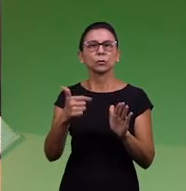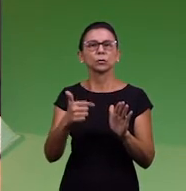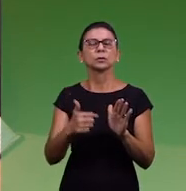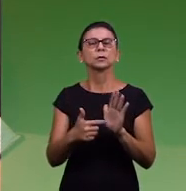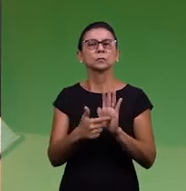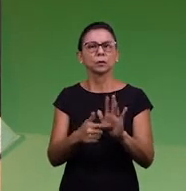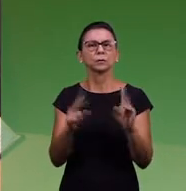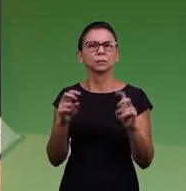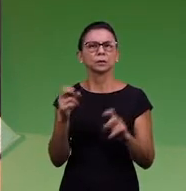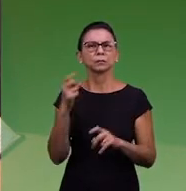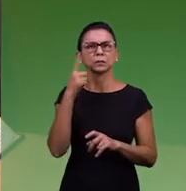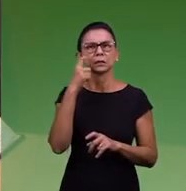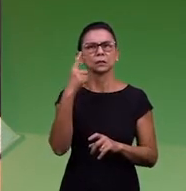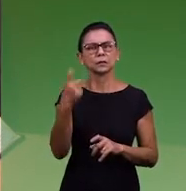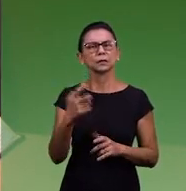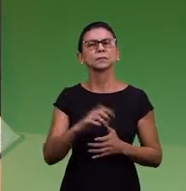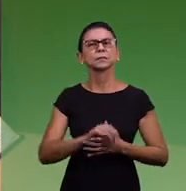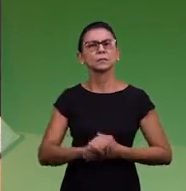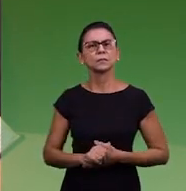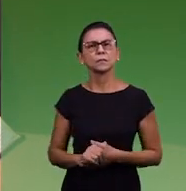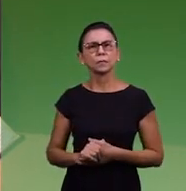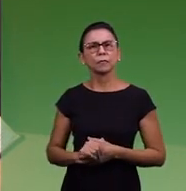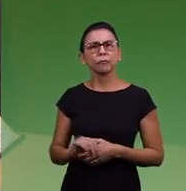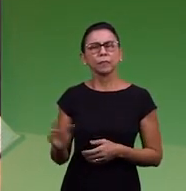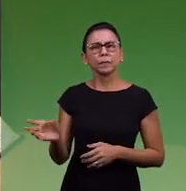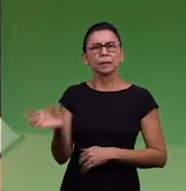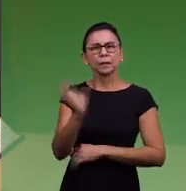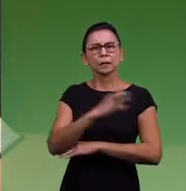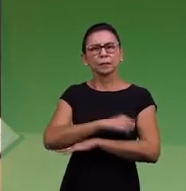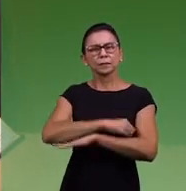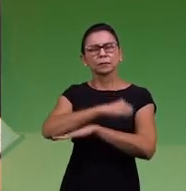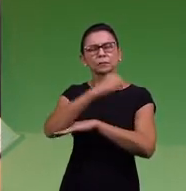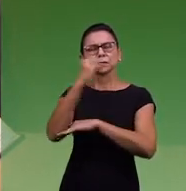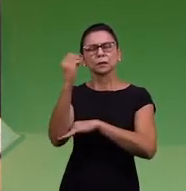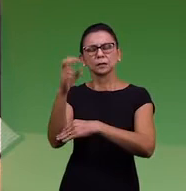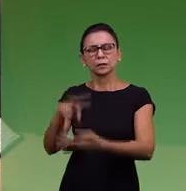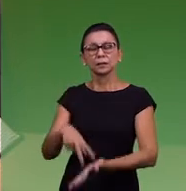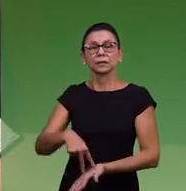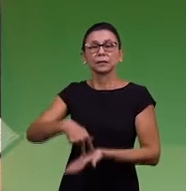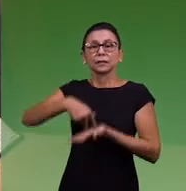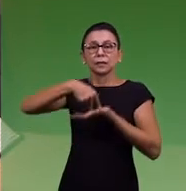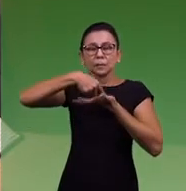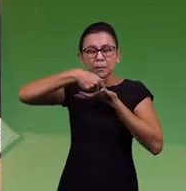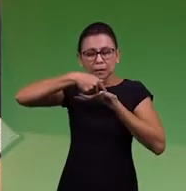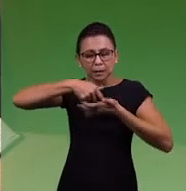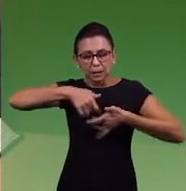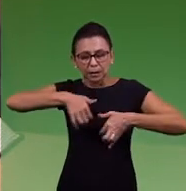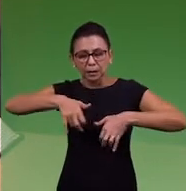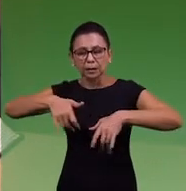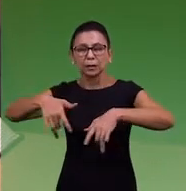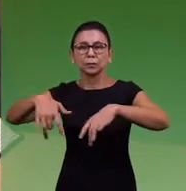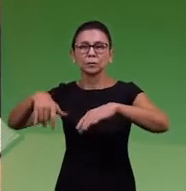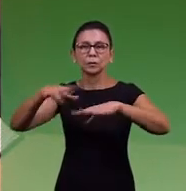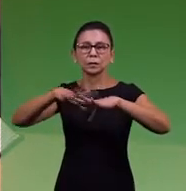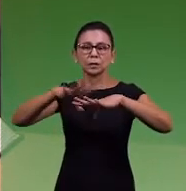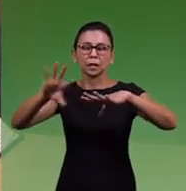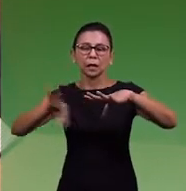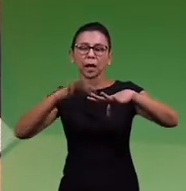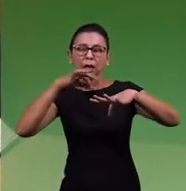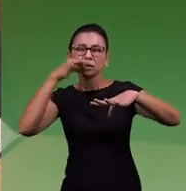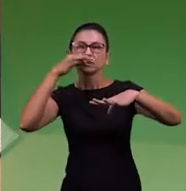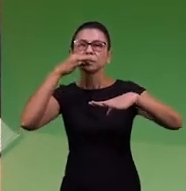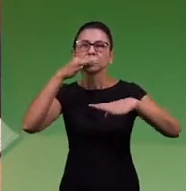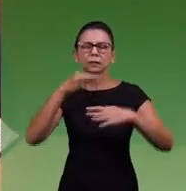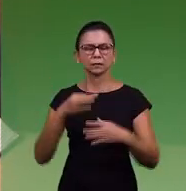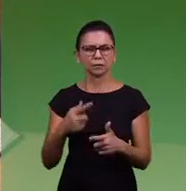tem uma expressão muito interessante quando ele diz assim, levantemo-nos de manhã para ir às vinhas. É a igreja com Jesus no milênio. Porque